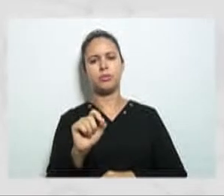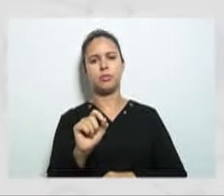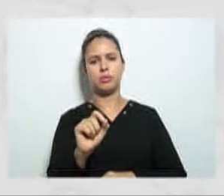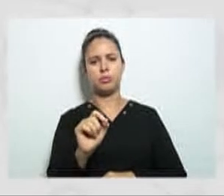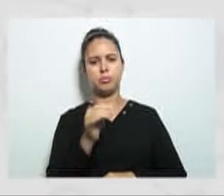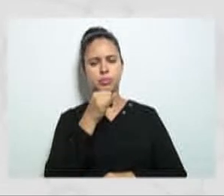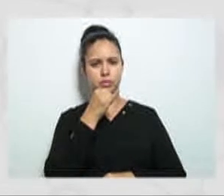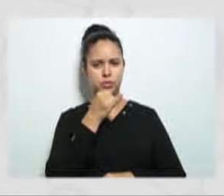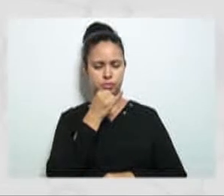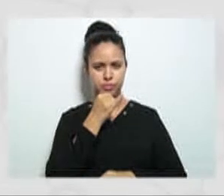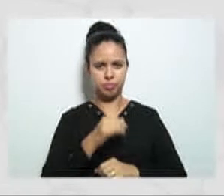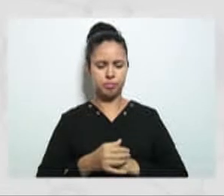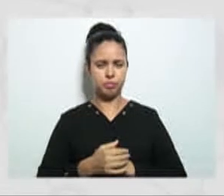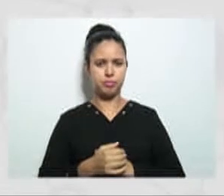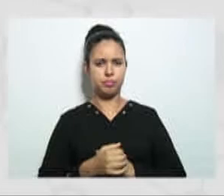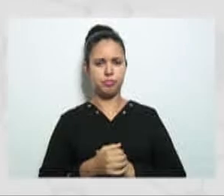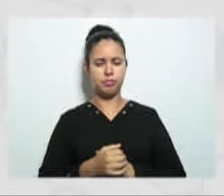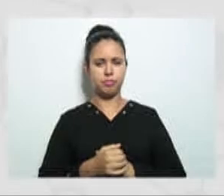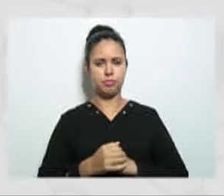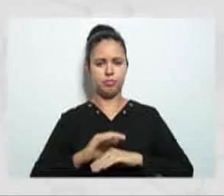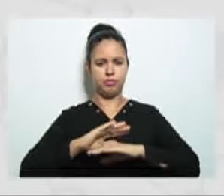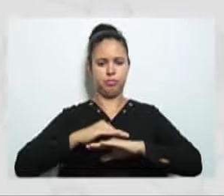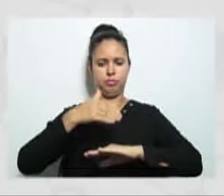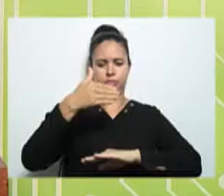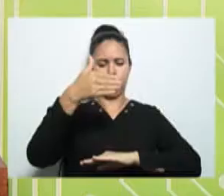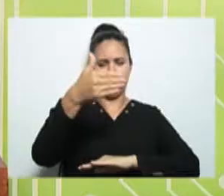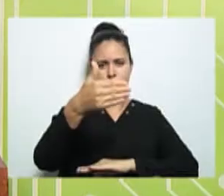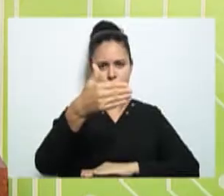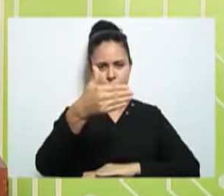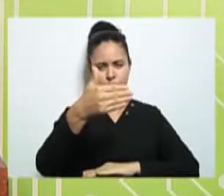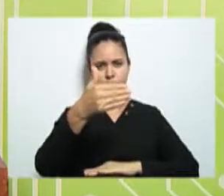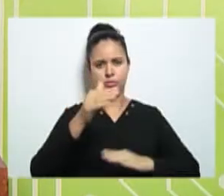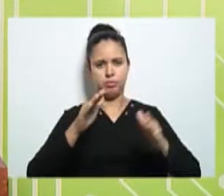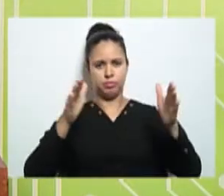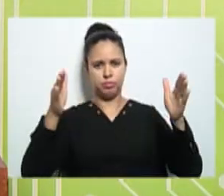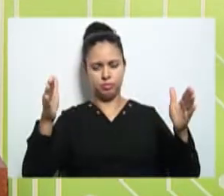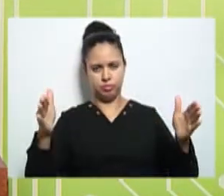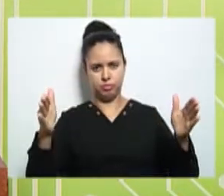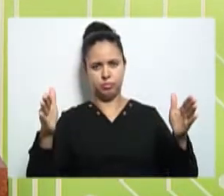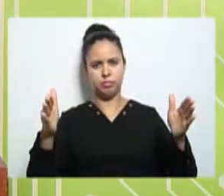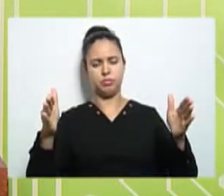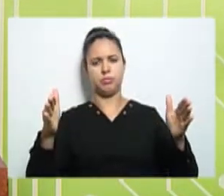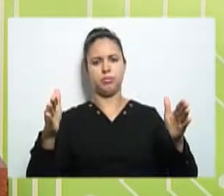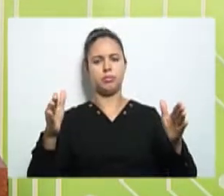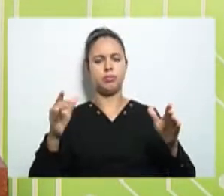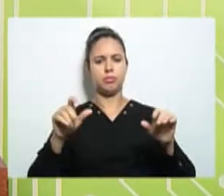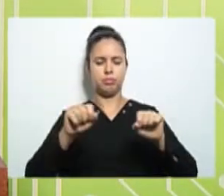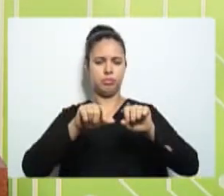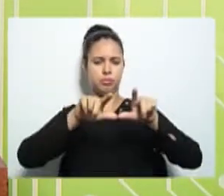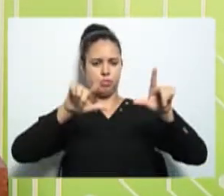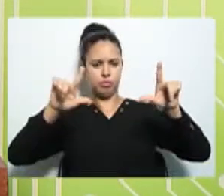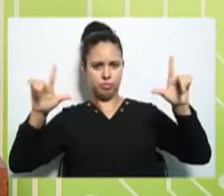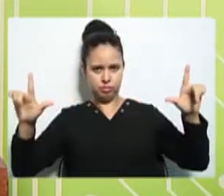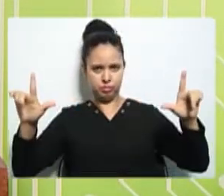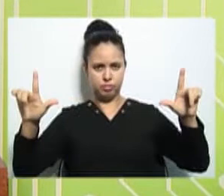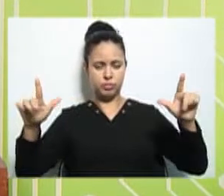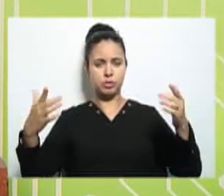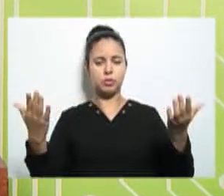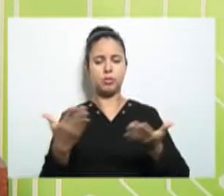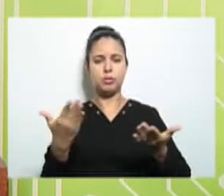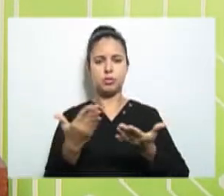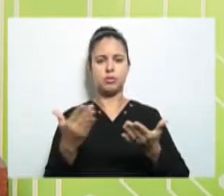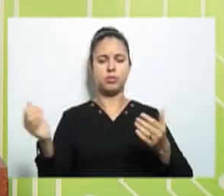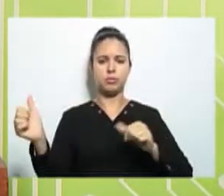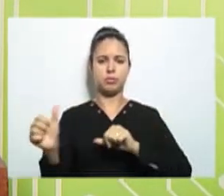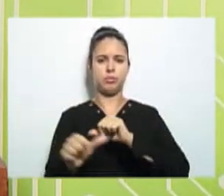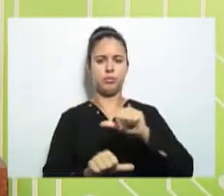com o monitor, a gente chamava de tubão, né? Aquele monitor grandão, aquelas televisões antigas, tá? Hoje em dia, com o